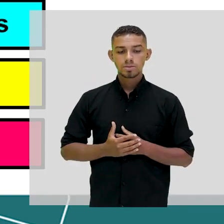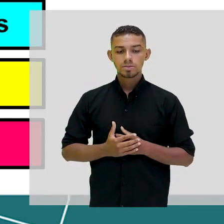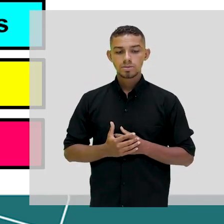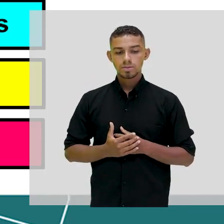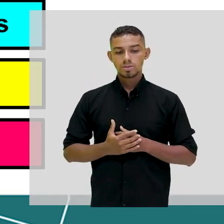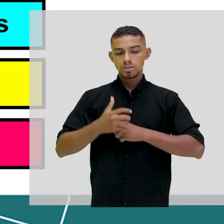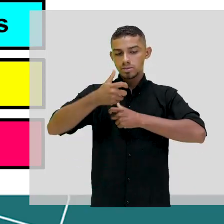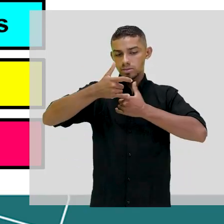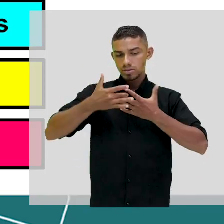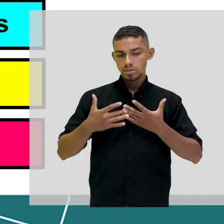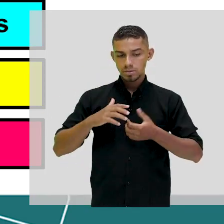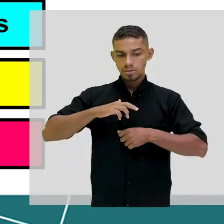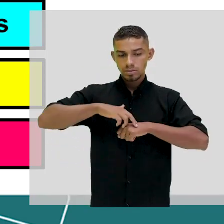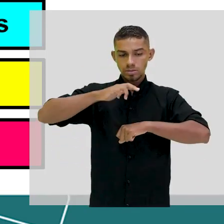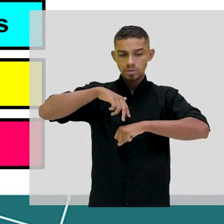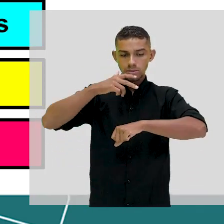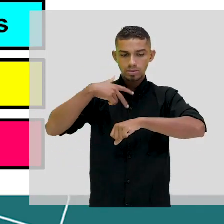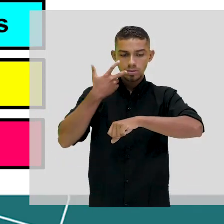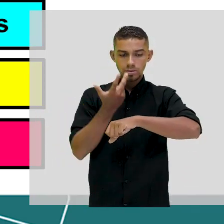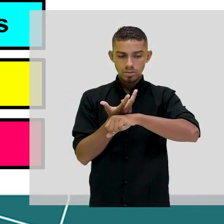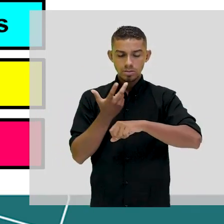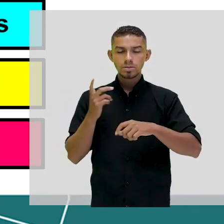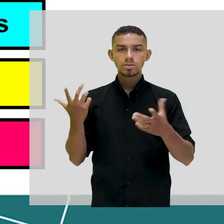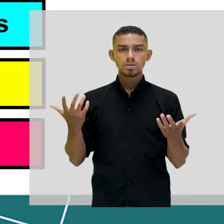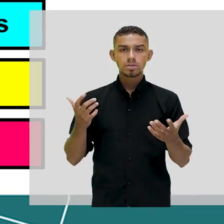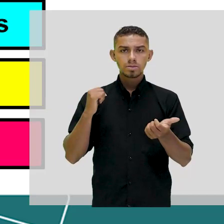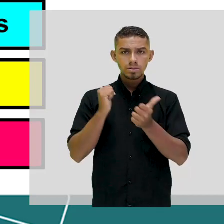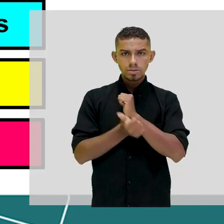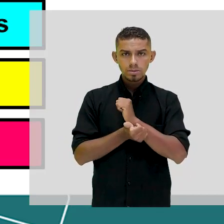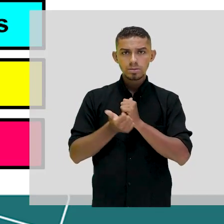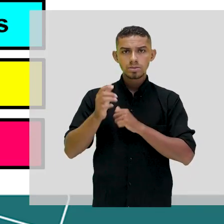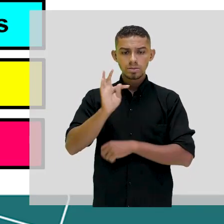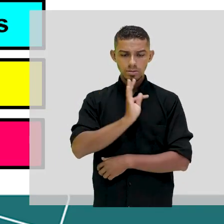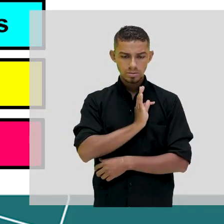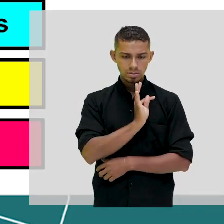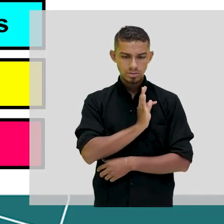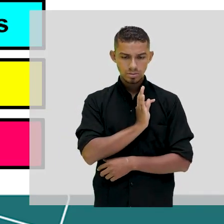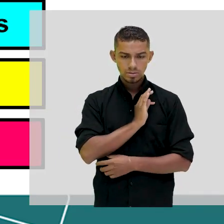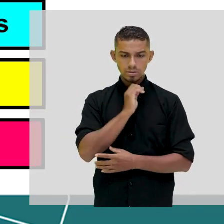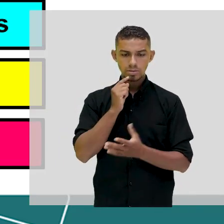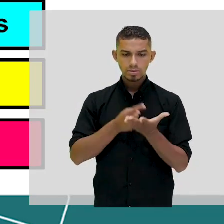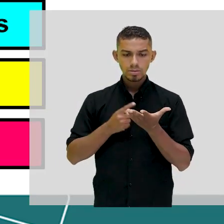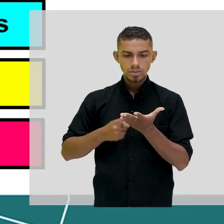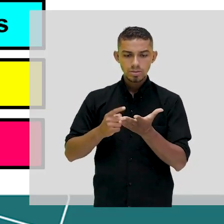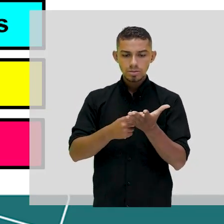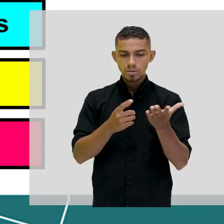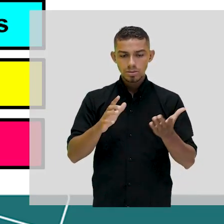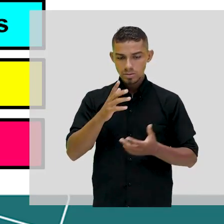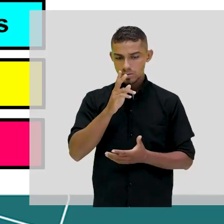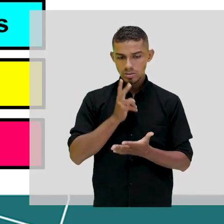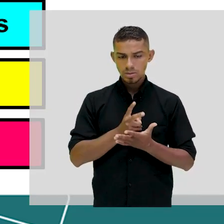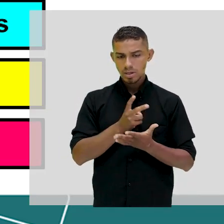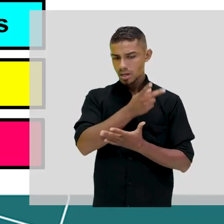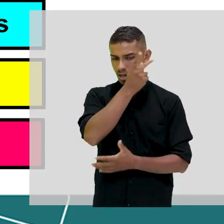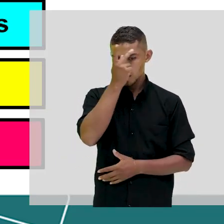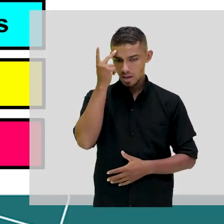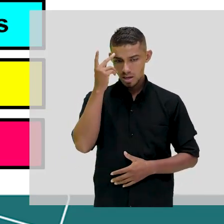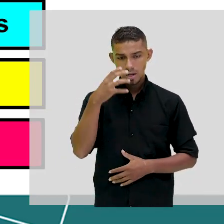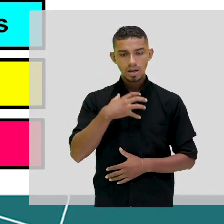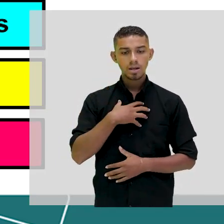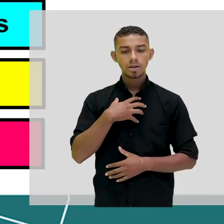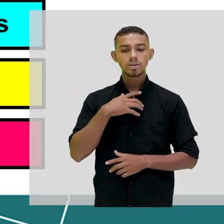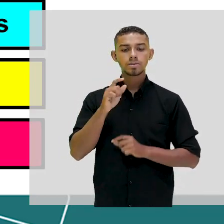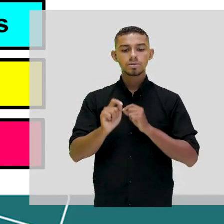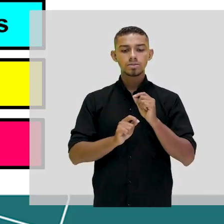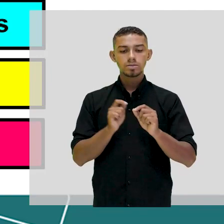da ginástica, dos esportes técnicos combinatórios, sempre vão levar em consideração a questão